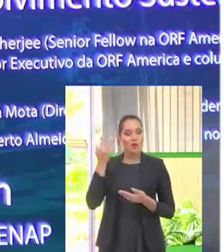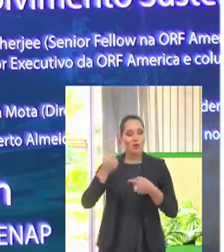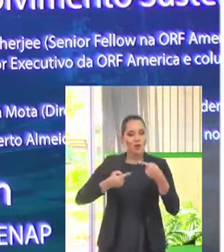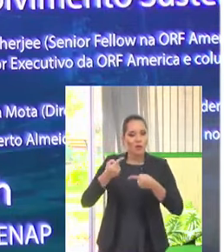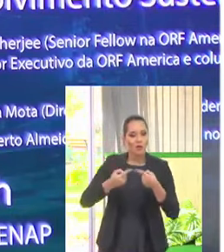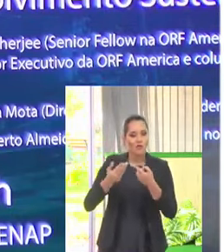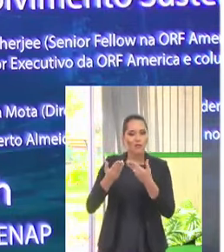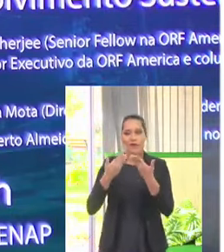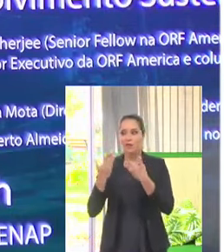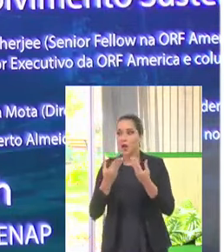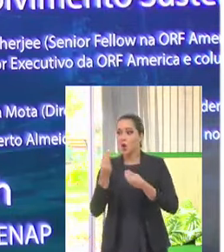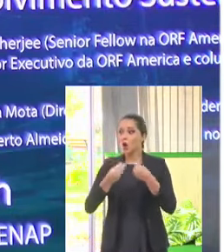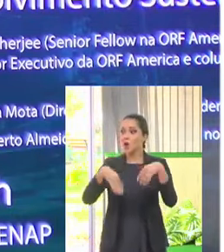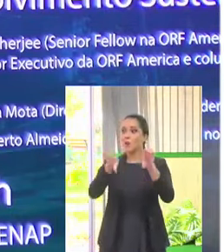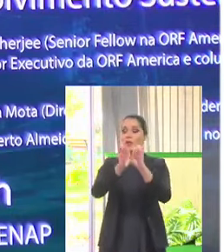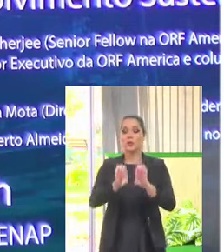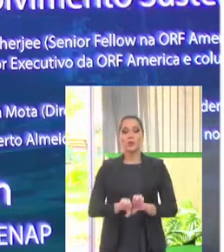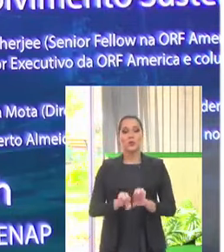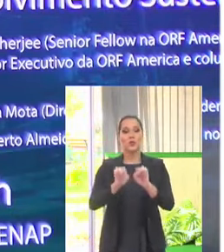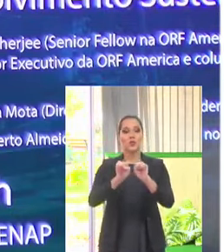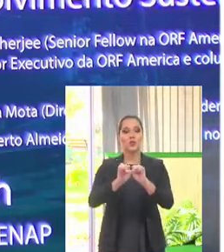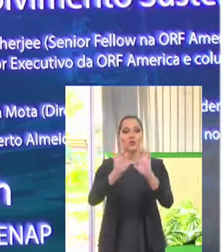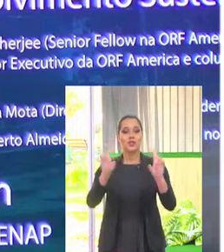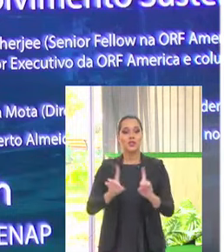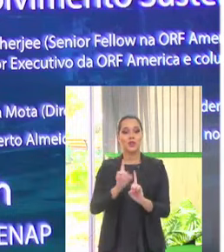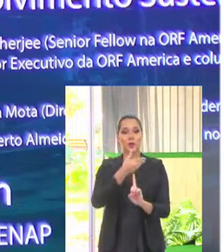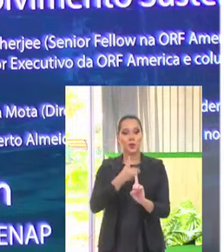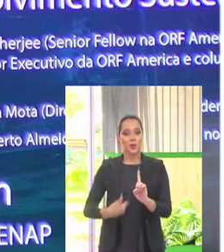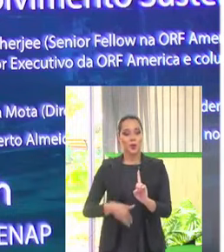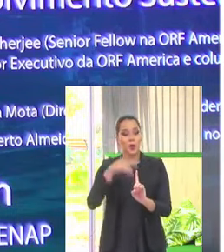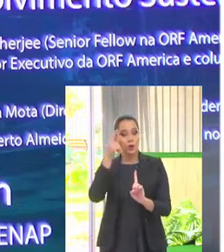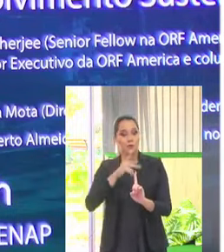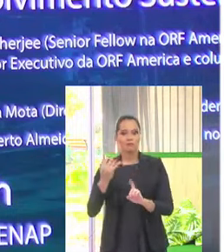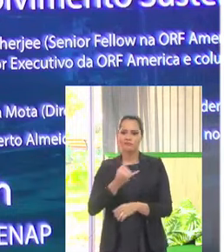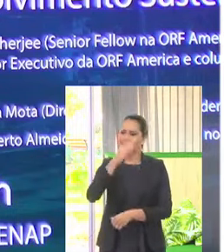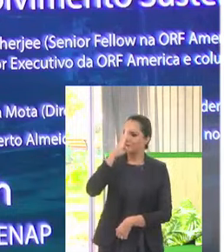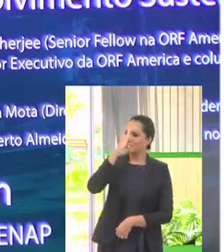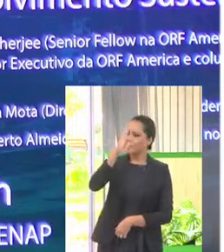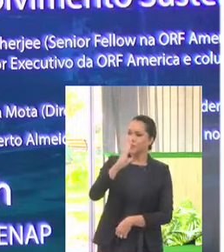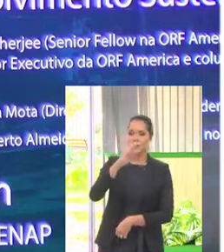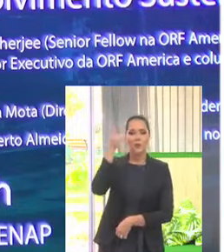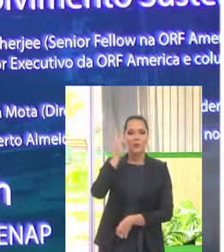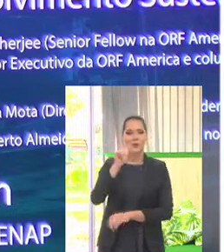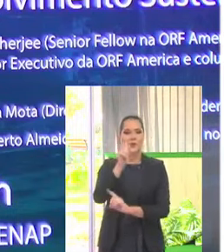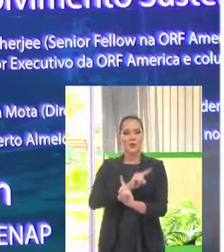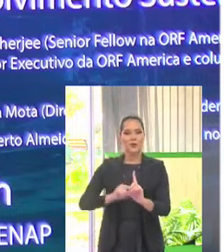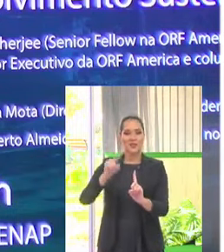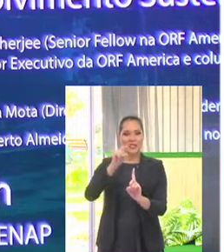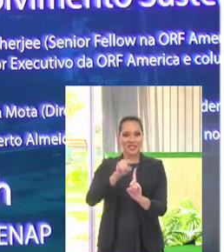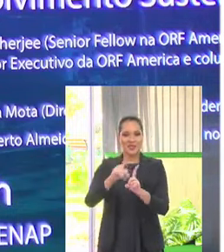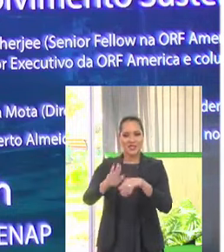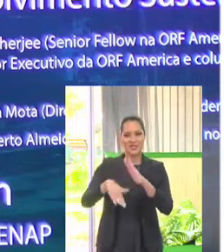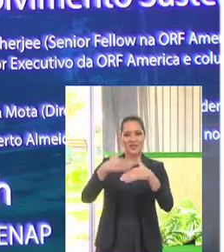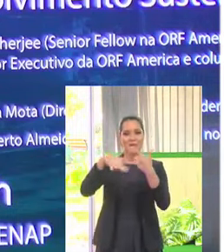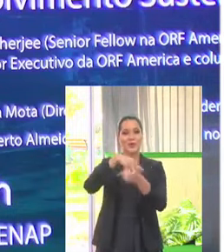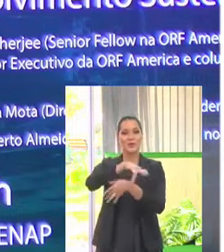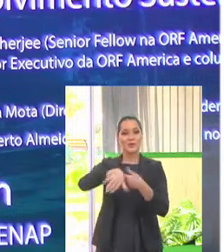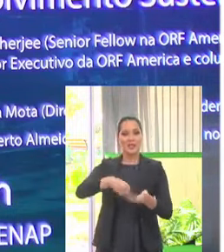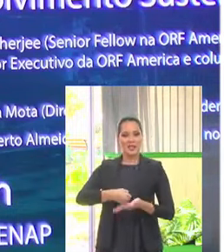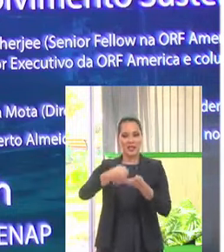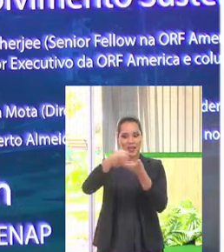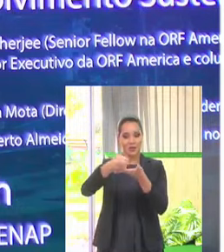abrangente sobre como a infraestrutura digital pública pode ser fundamental para alcançar os objetivos de desenvolvimento